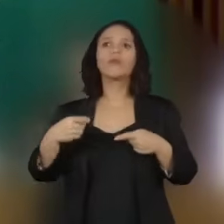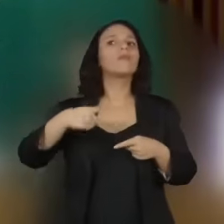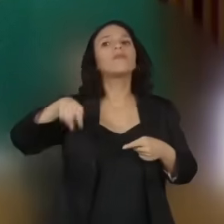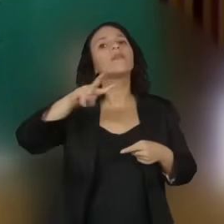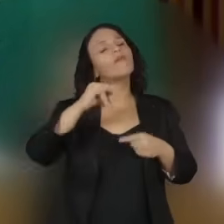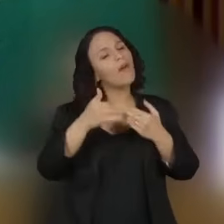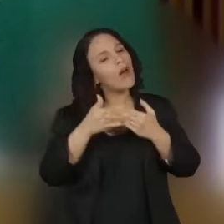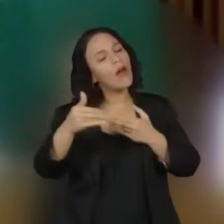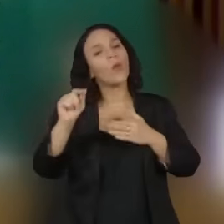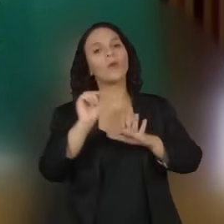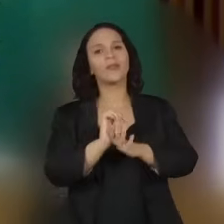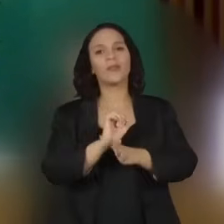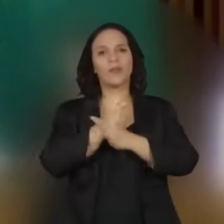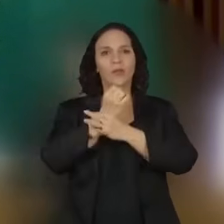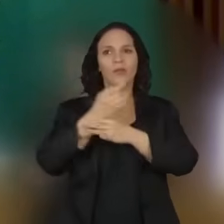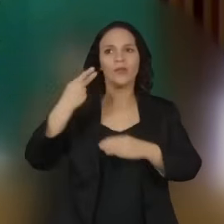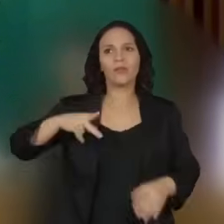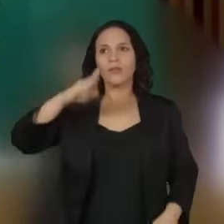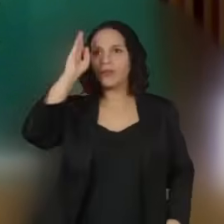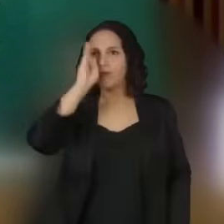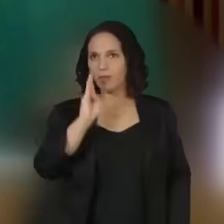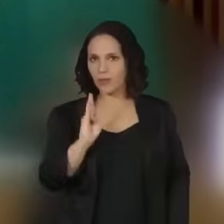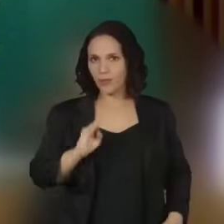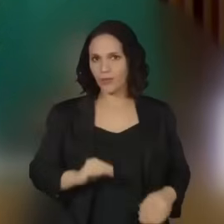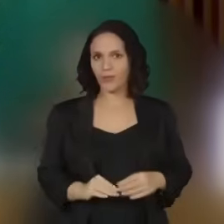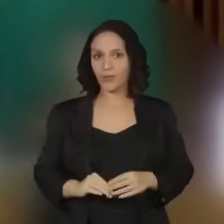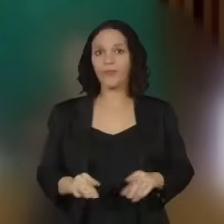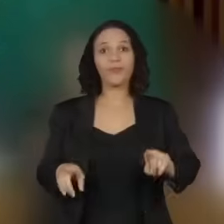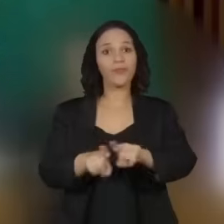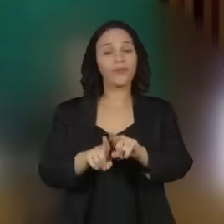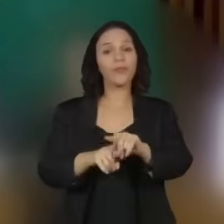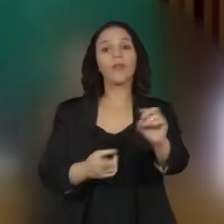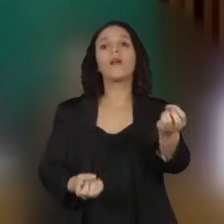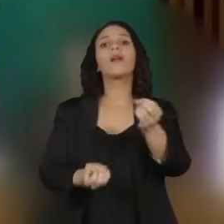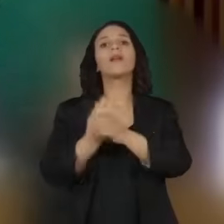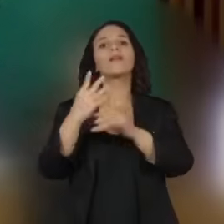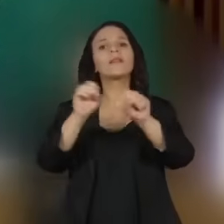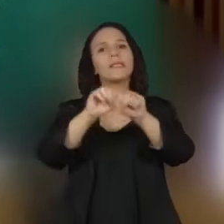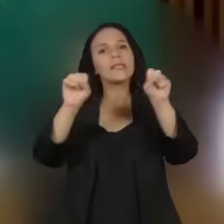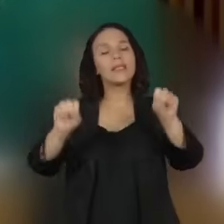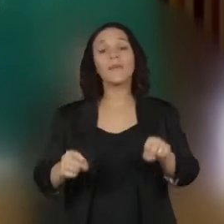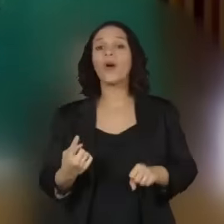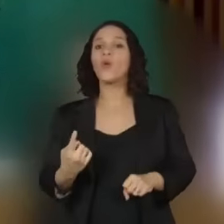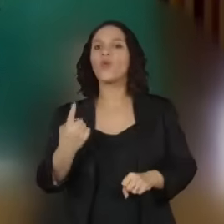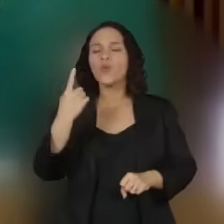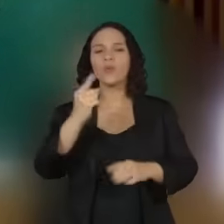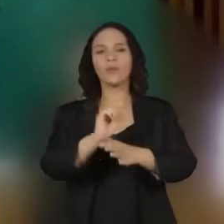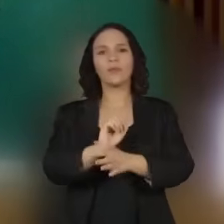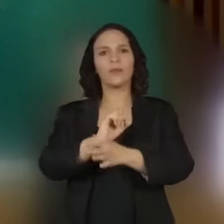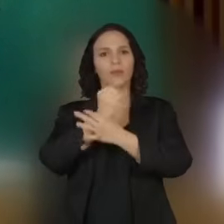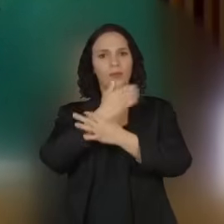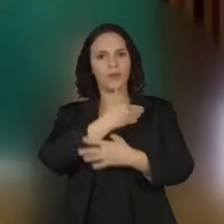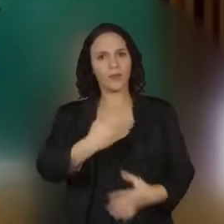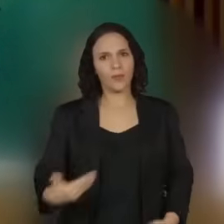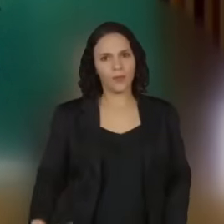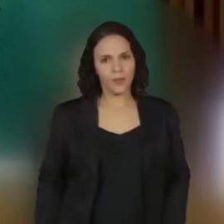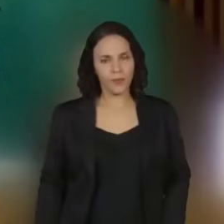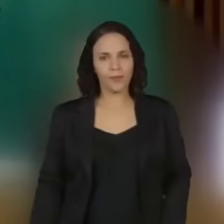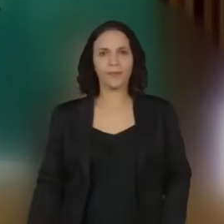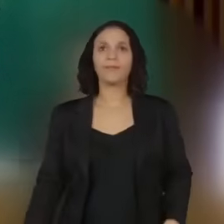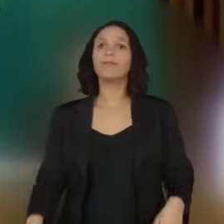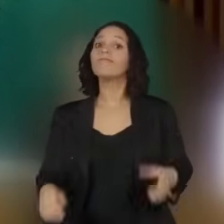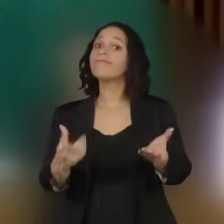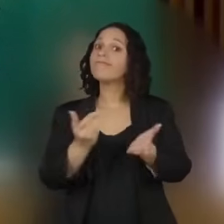sobre segurança pública nesse país, sobre a criação de um sistema único de segurança pública, e a